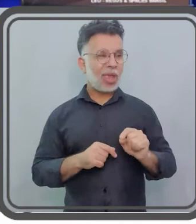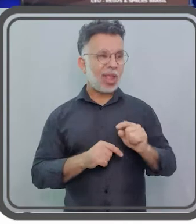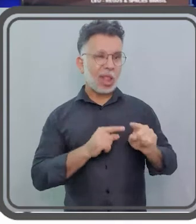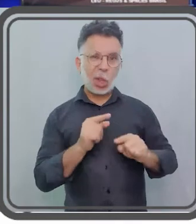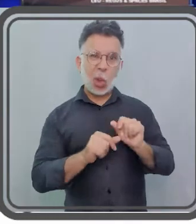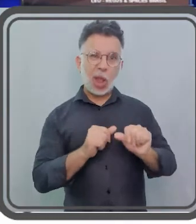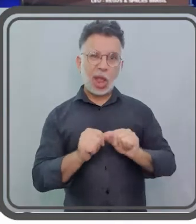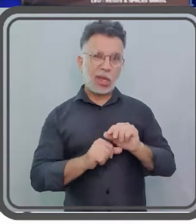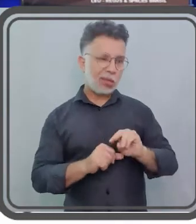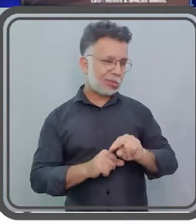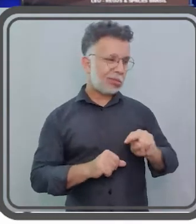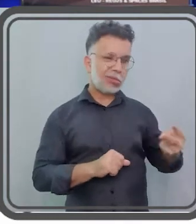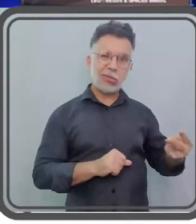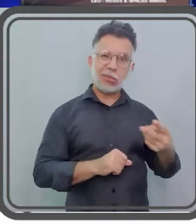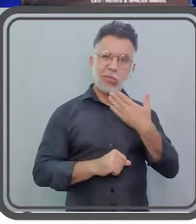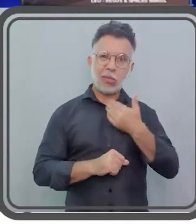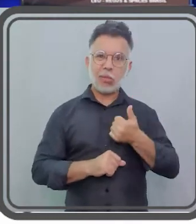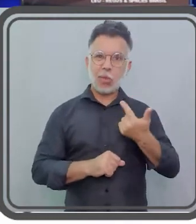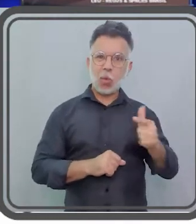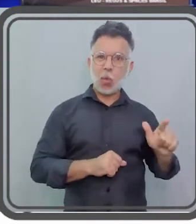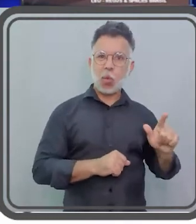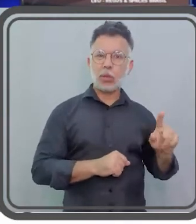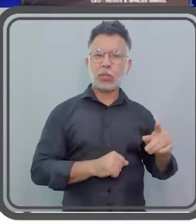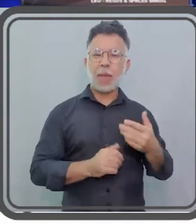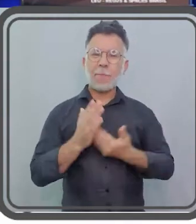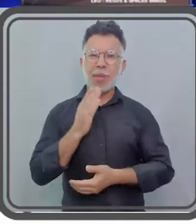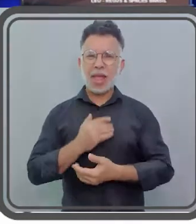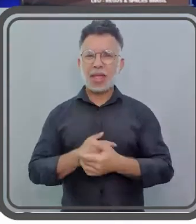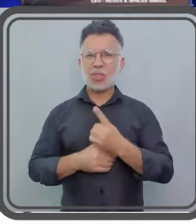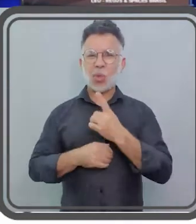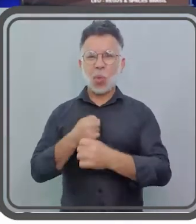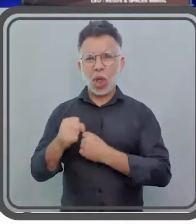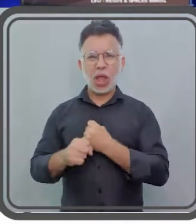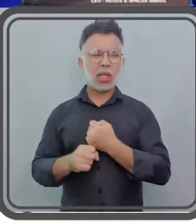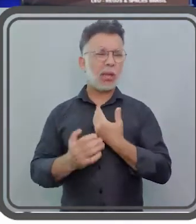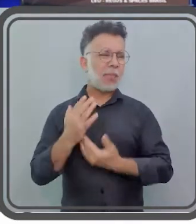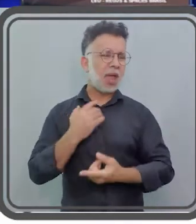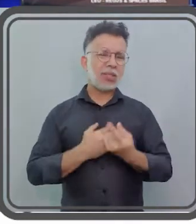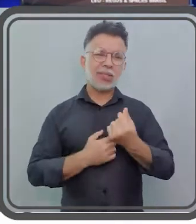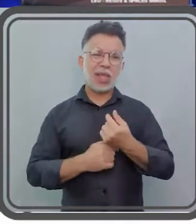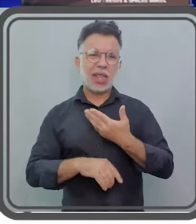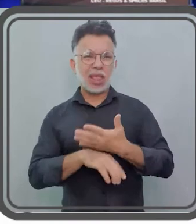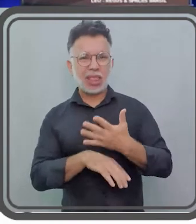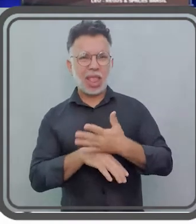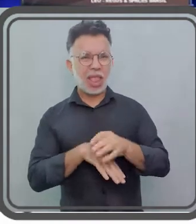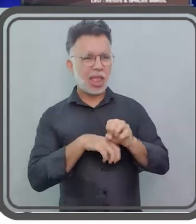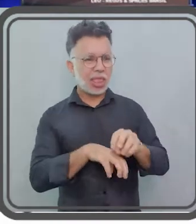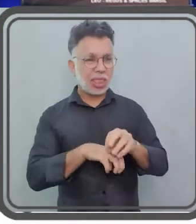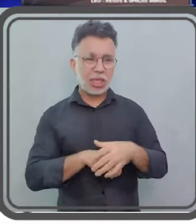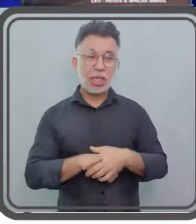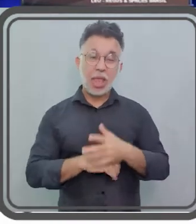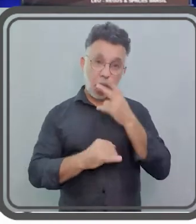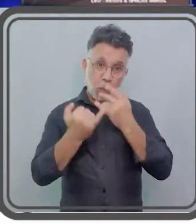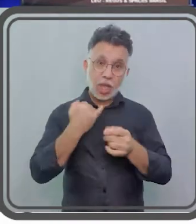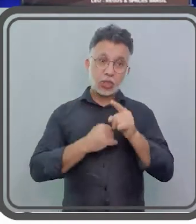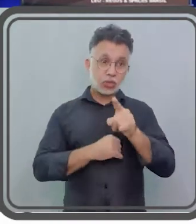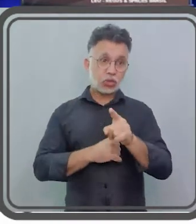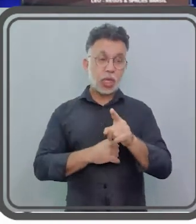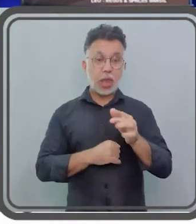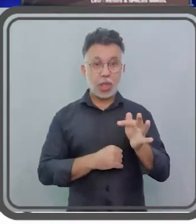um melhor, porque a gente perde um ano, custo para treinar. Então, acho que esse é o